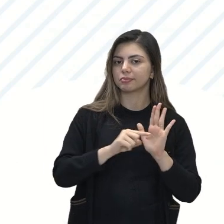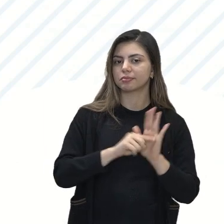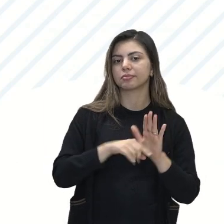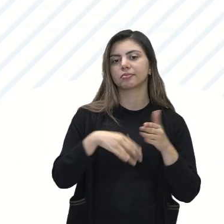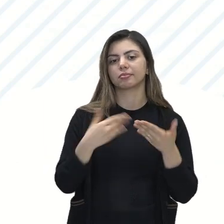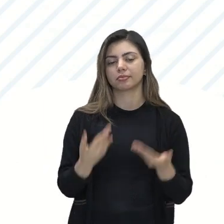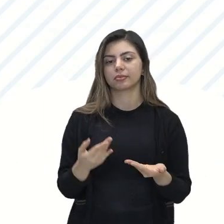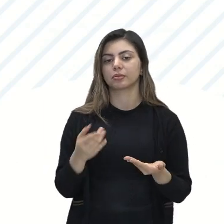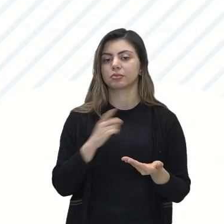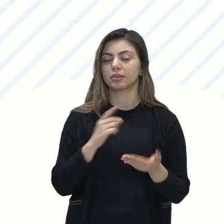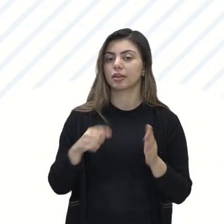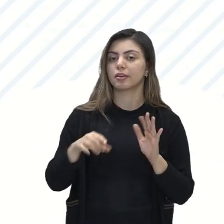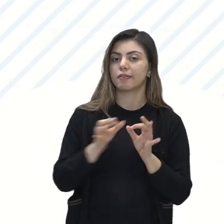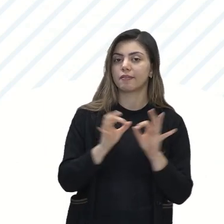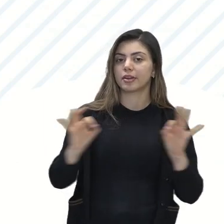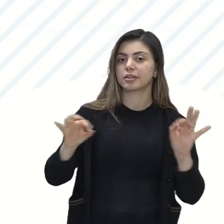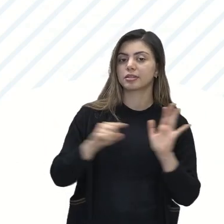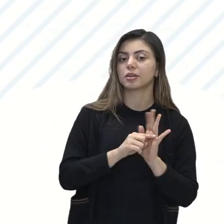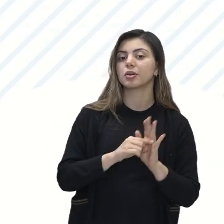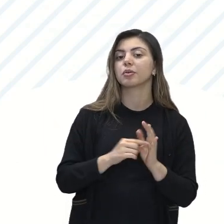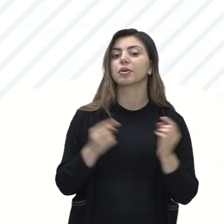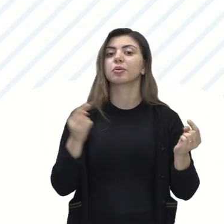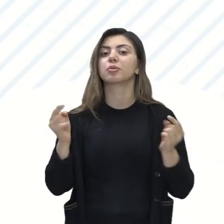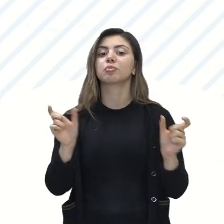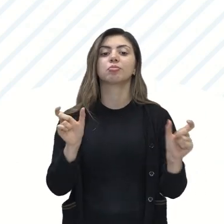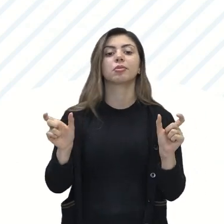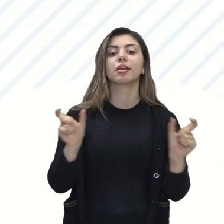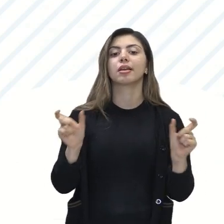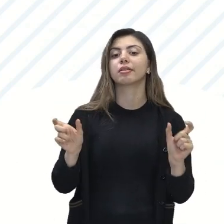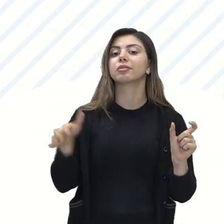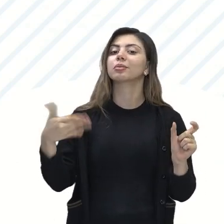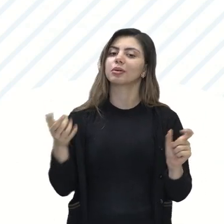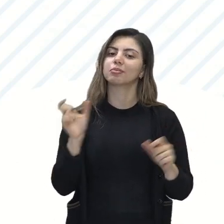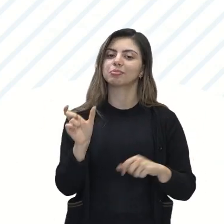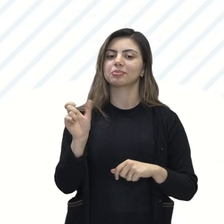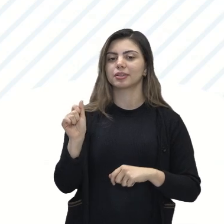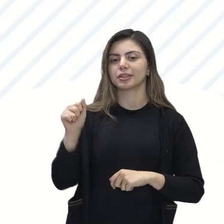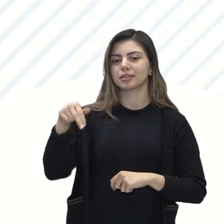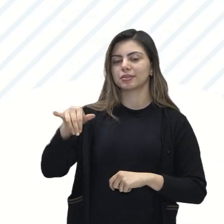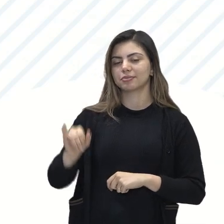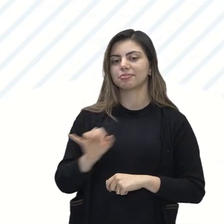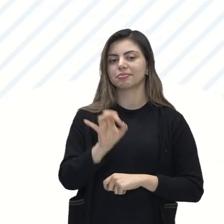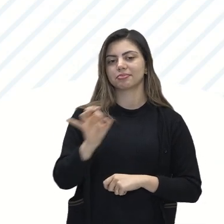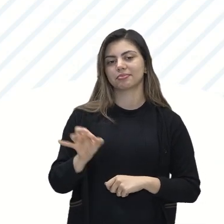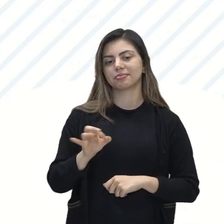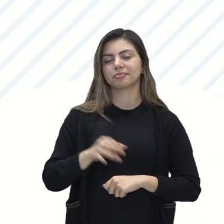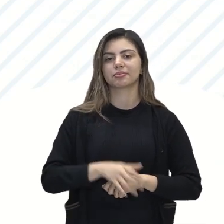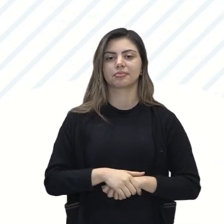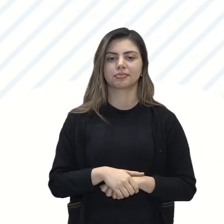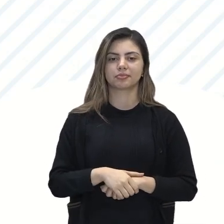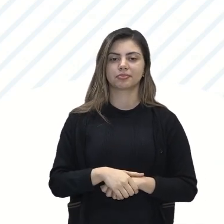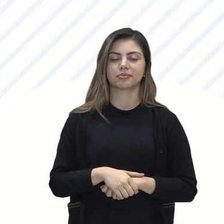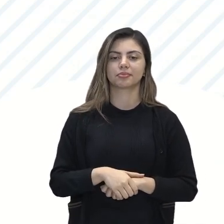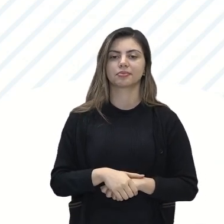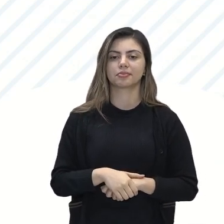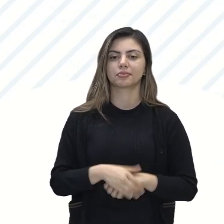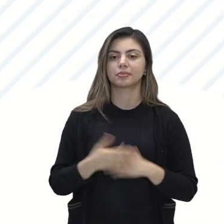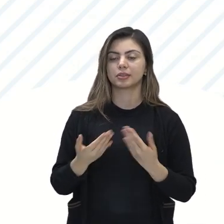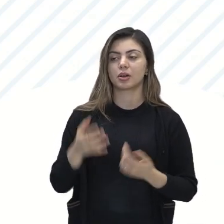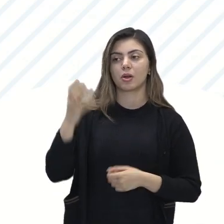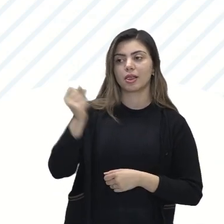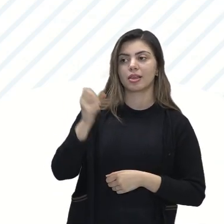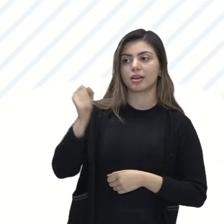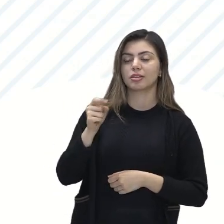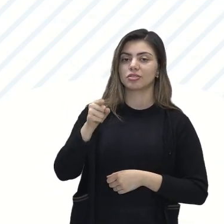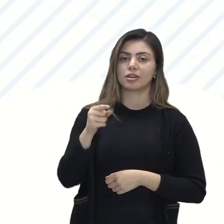então quando é frase negativa, qual dos dois eu uso? Eu uso any. Não tem nenhum, né? Não tem nenhum leite na